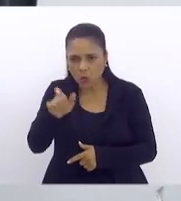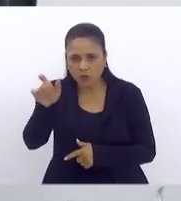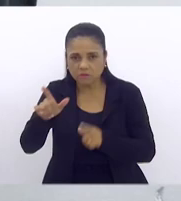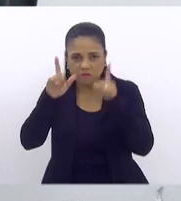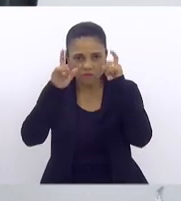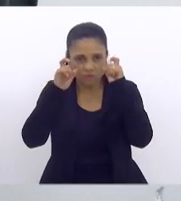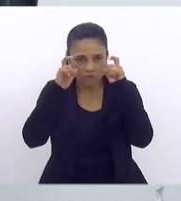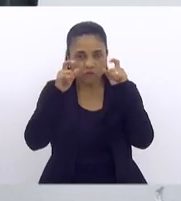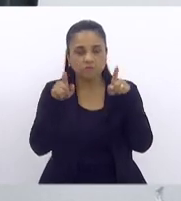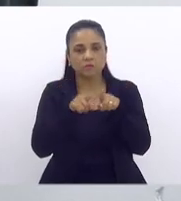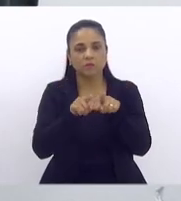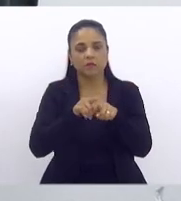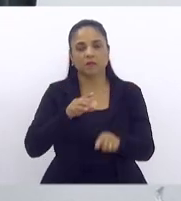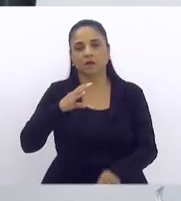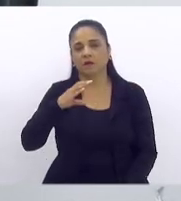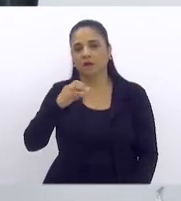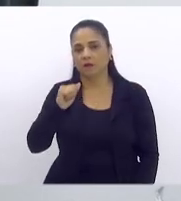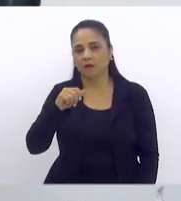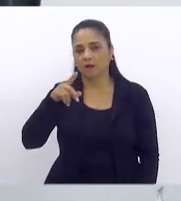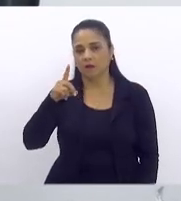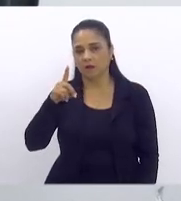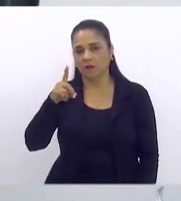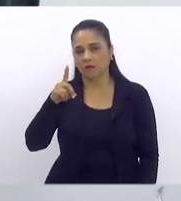também na CADEPOL